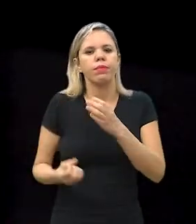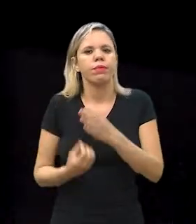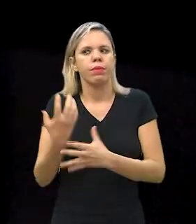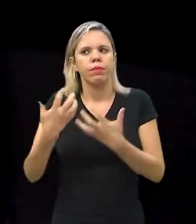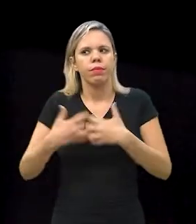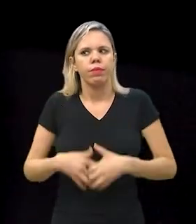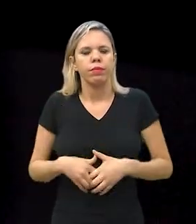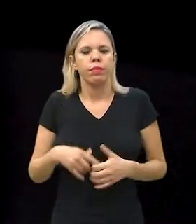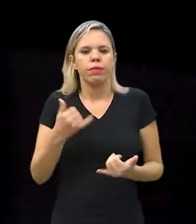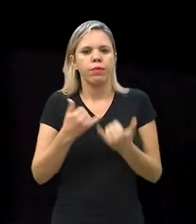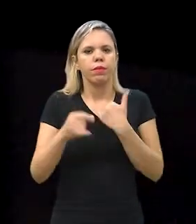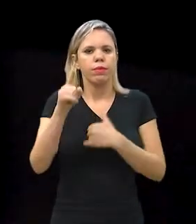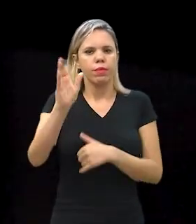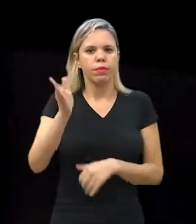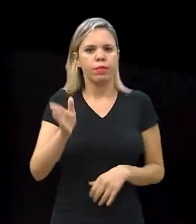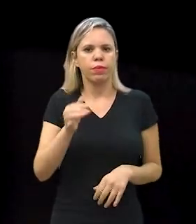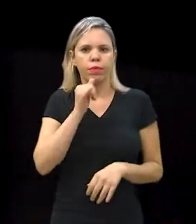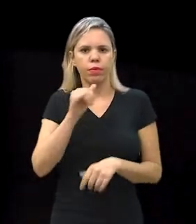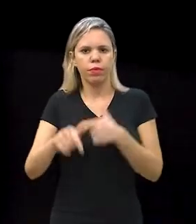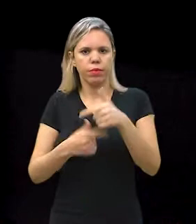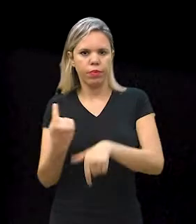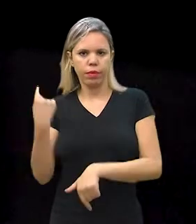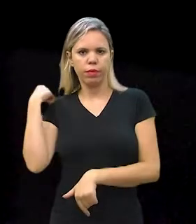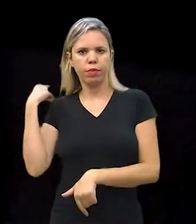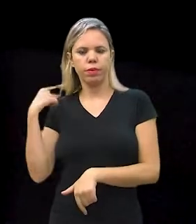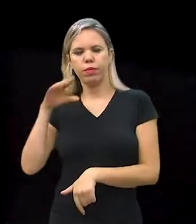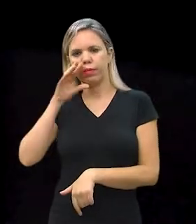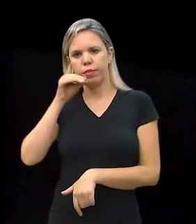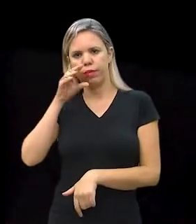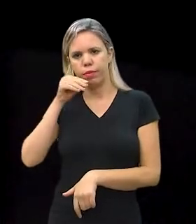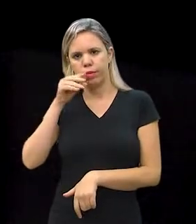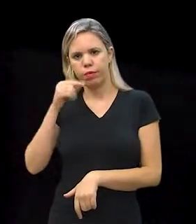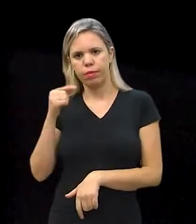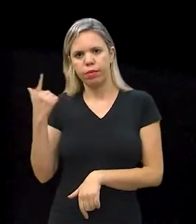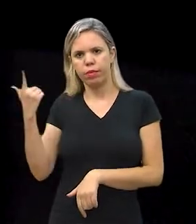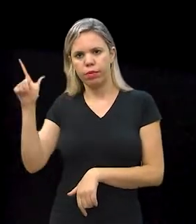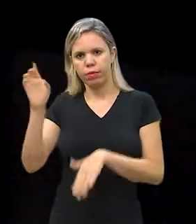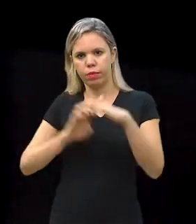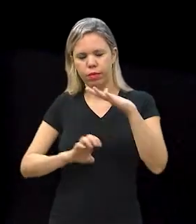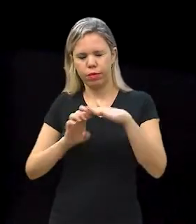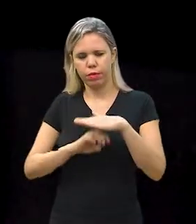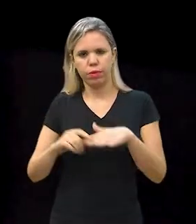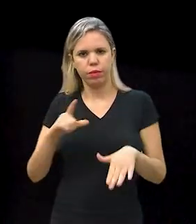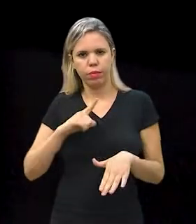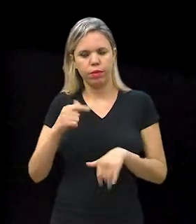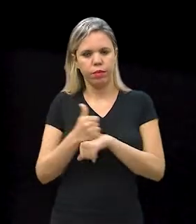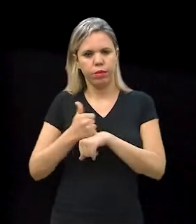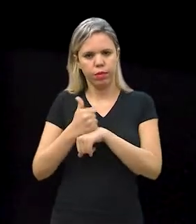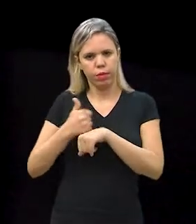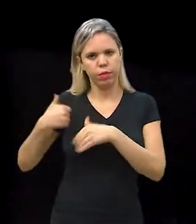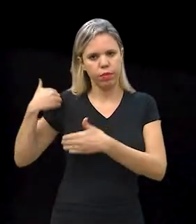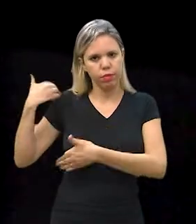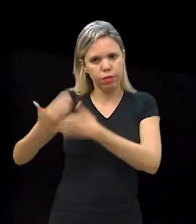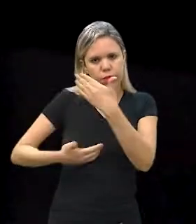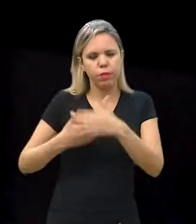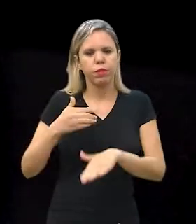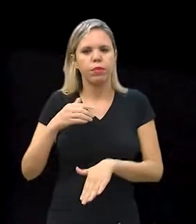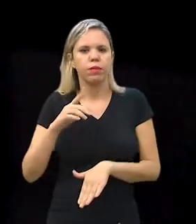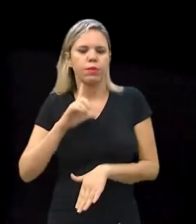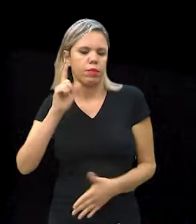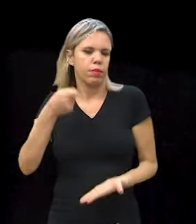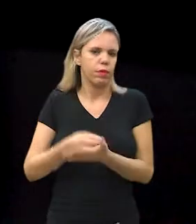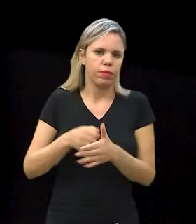história empreendedora. Parece que você já trabalhava como funcionário em uma outra empresa, tem uma